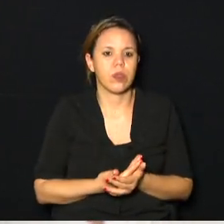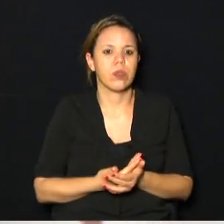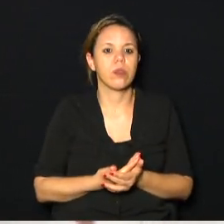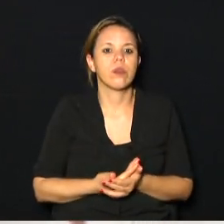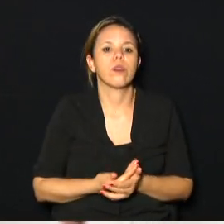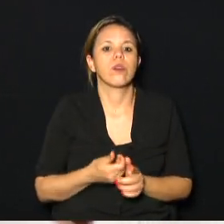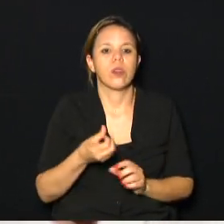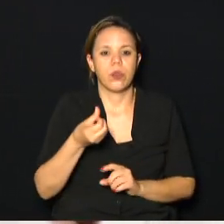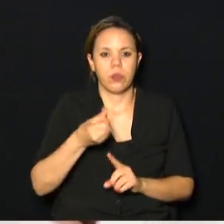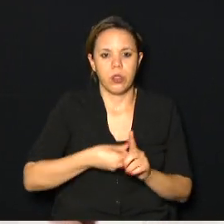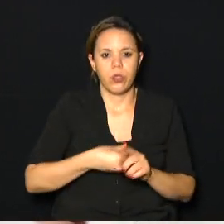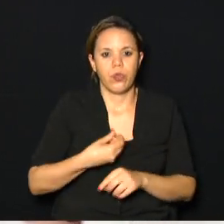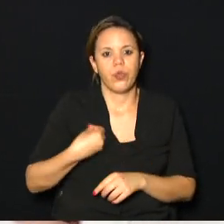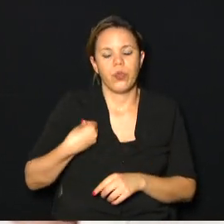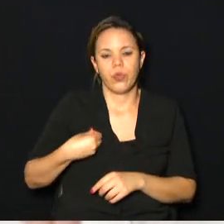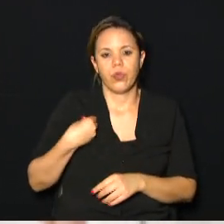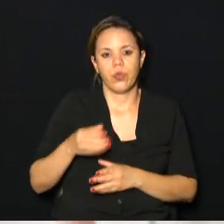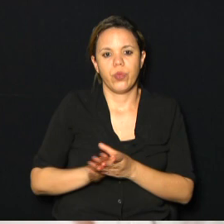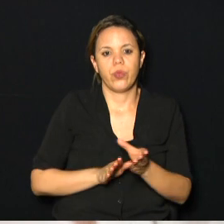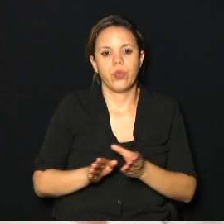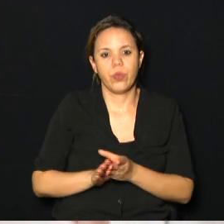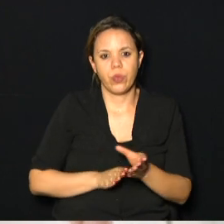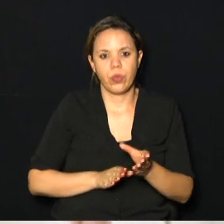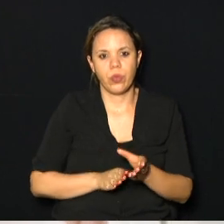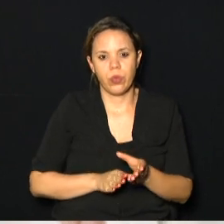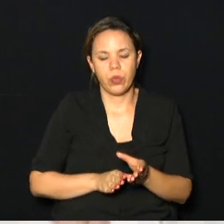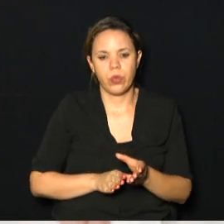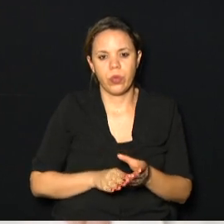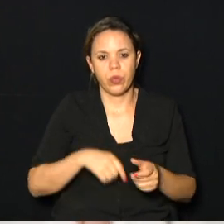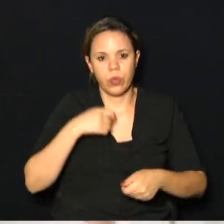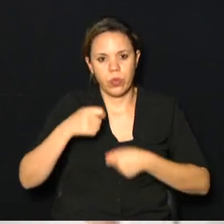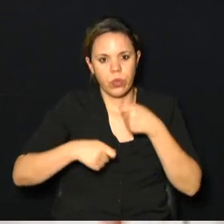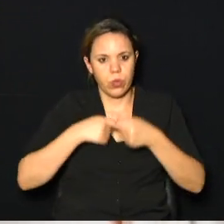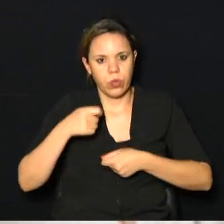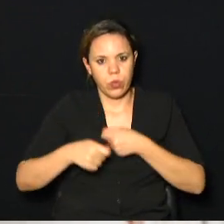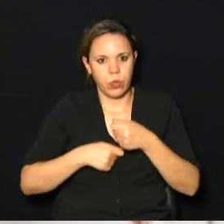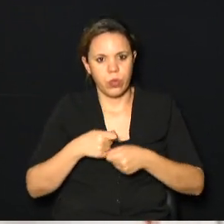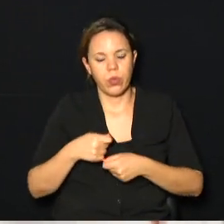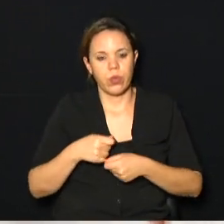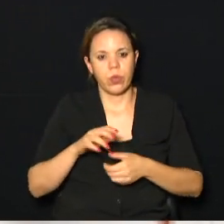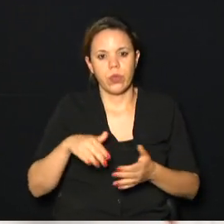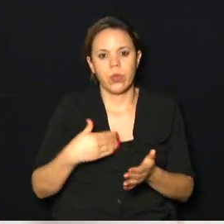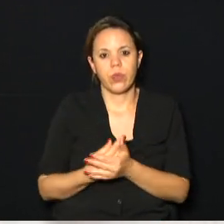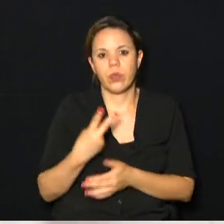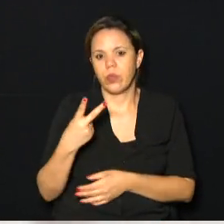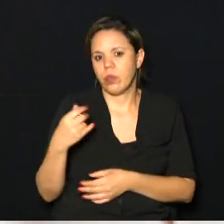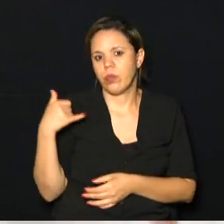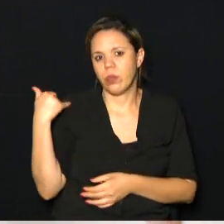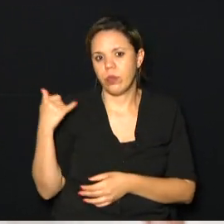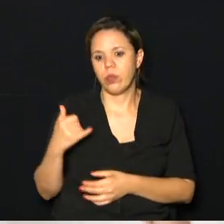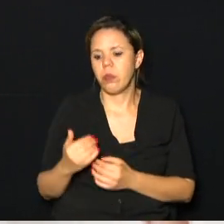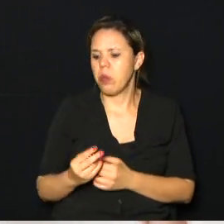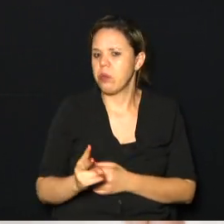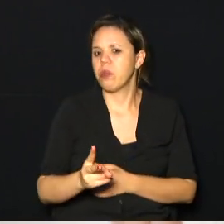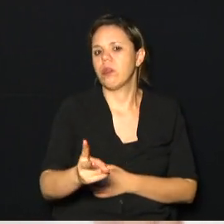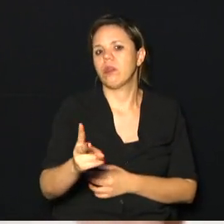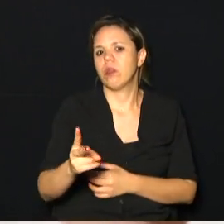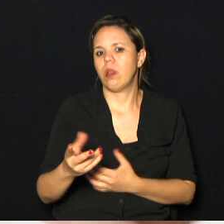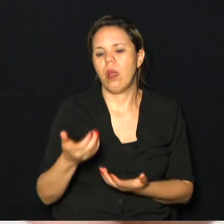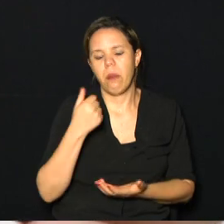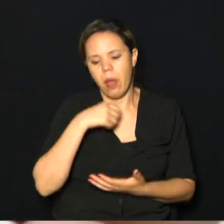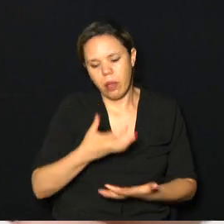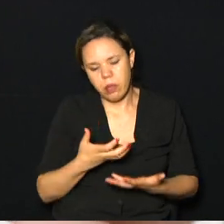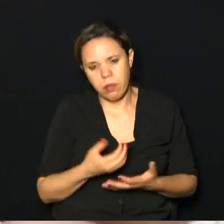vida e orientada com alimentos no mínimo até 2 anos, mas pode seguir até enquanto a